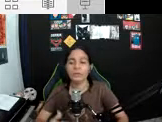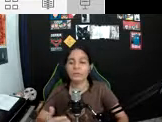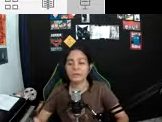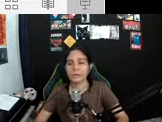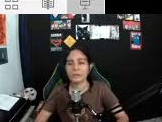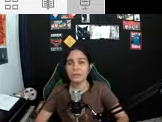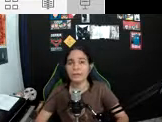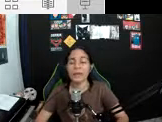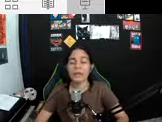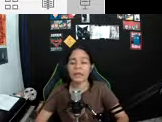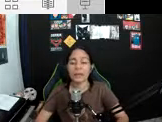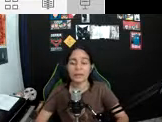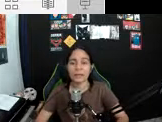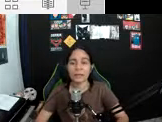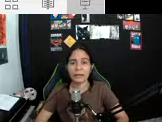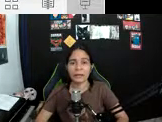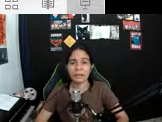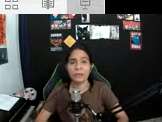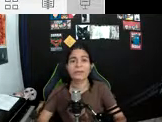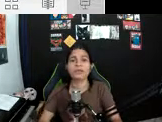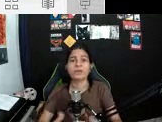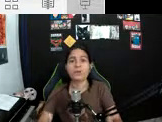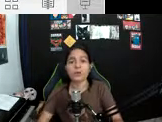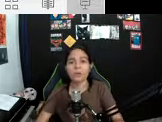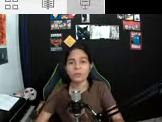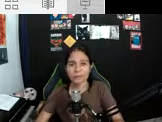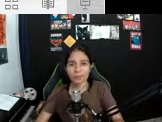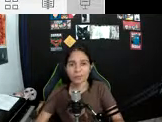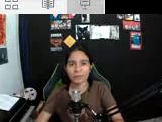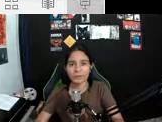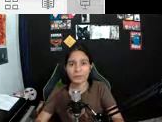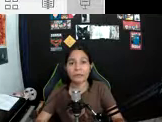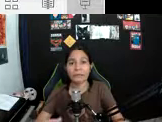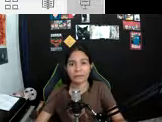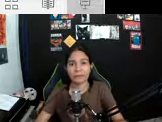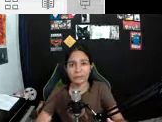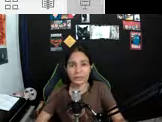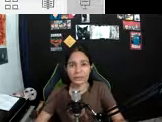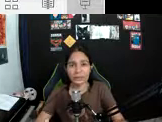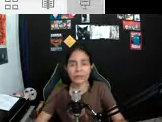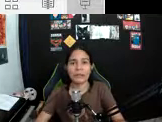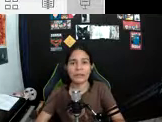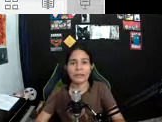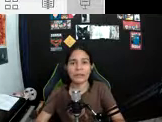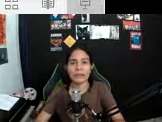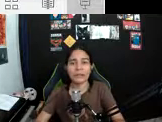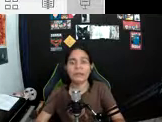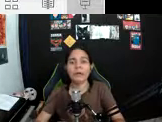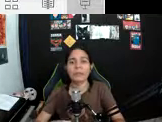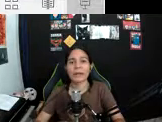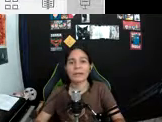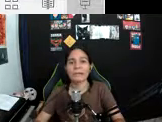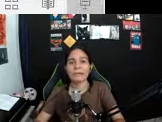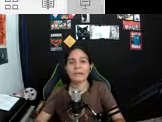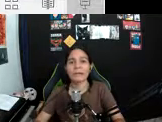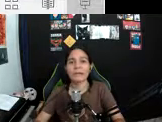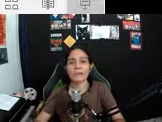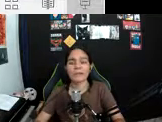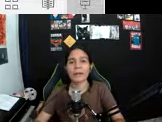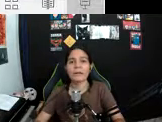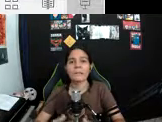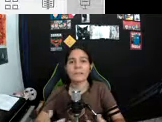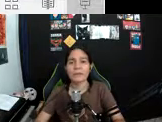assim como vocês, vão existir outras profissões que vão estar trabalhando unidas para que